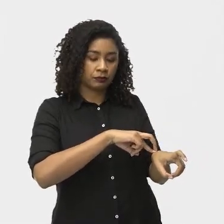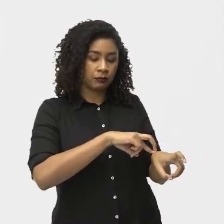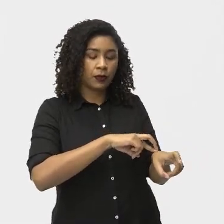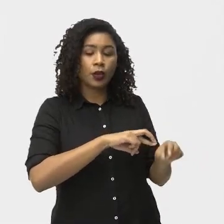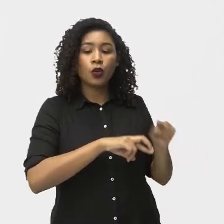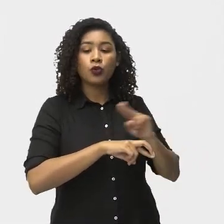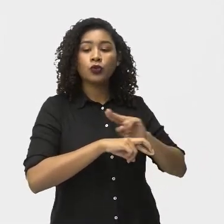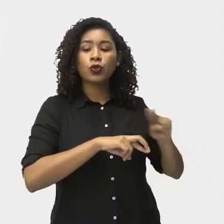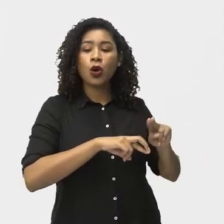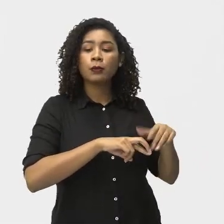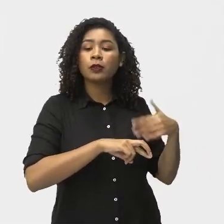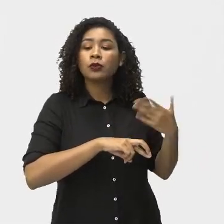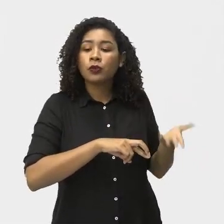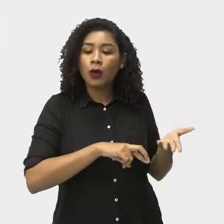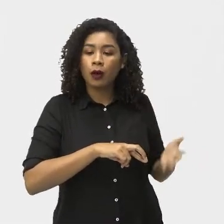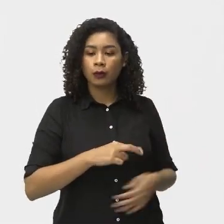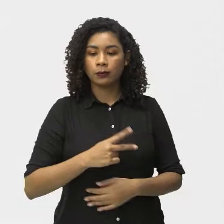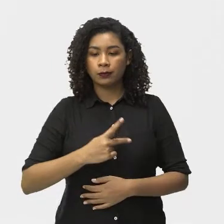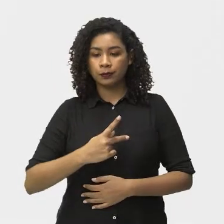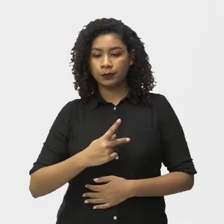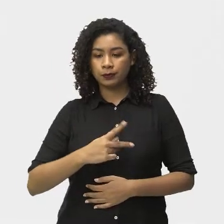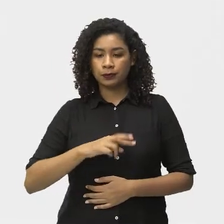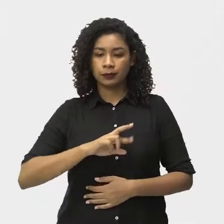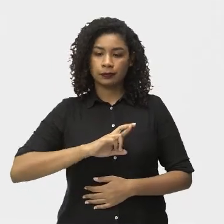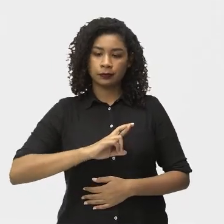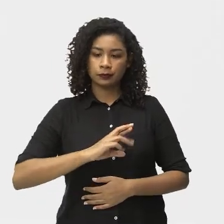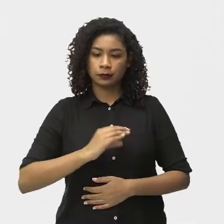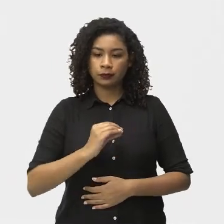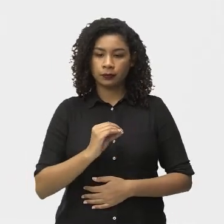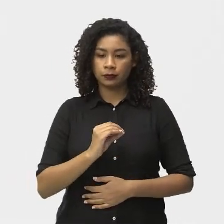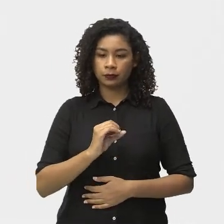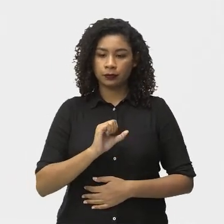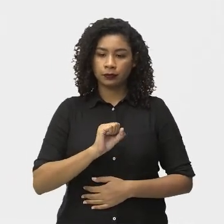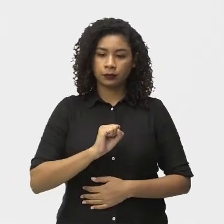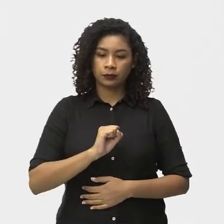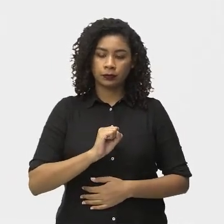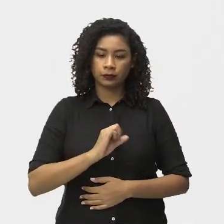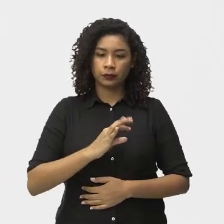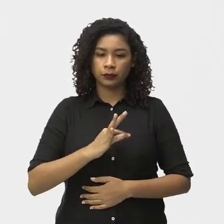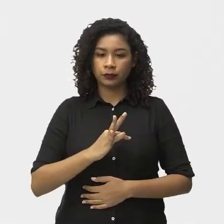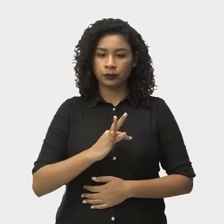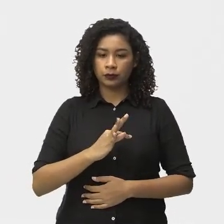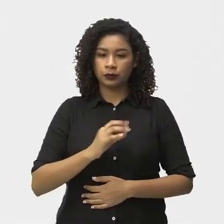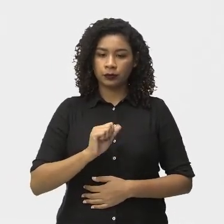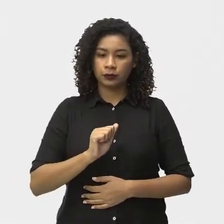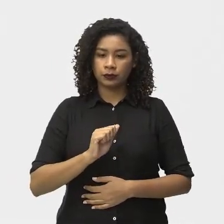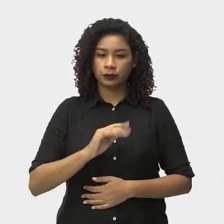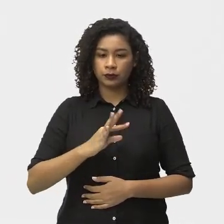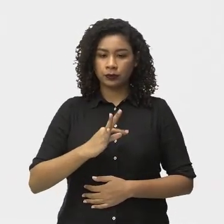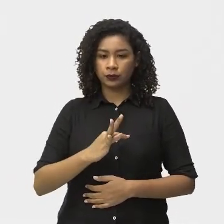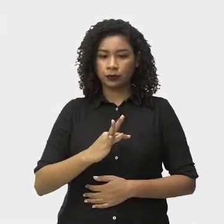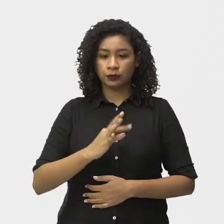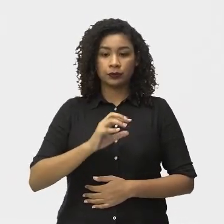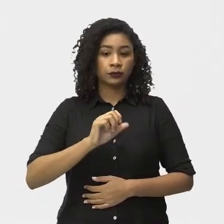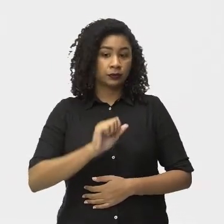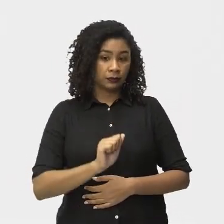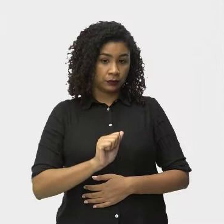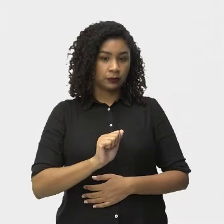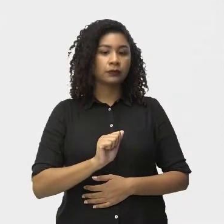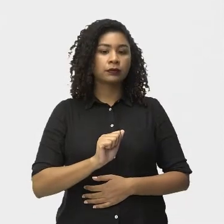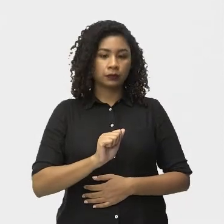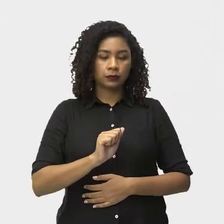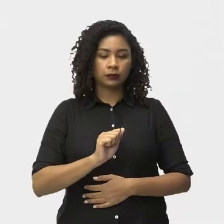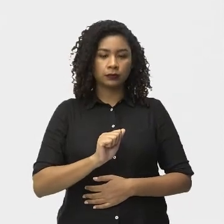glândula bulbo-uretral, que fica nessa outra região aqui, e a vesícula seminal, né? Todas elas têm